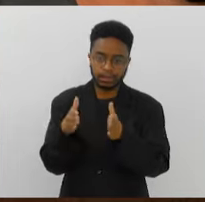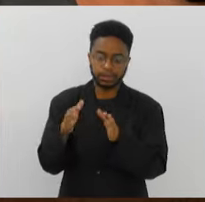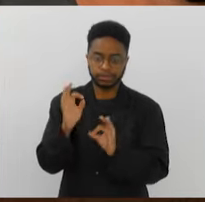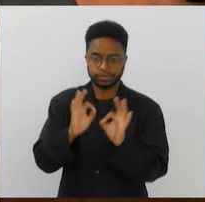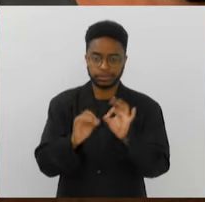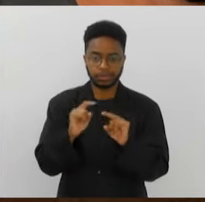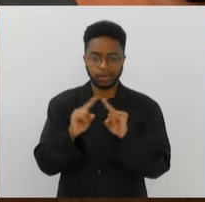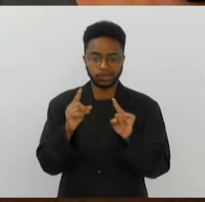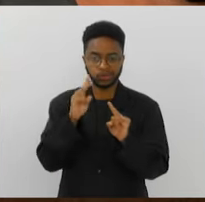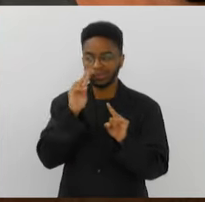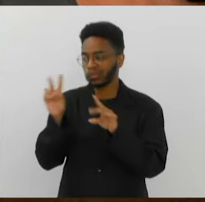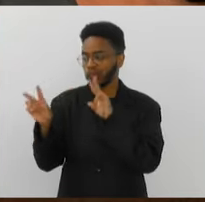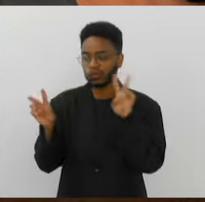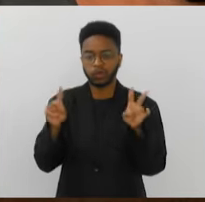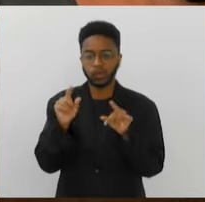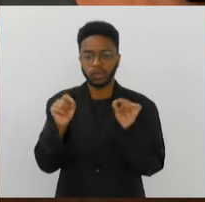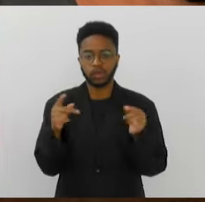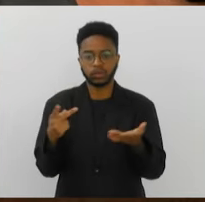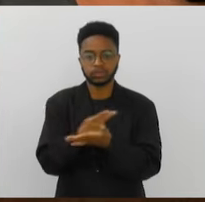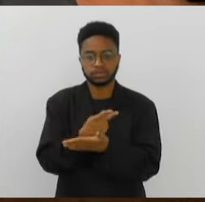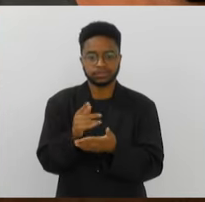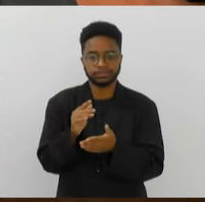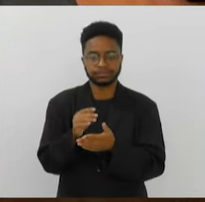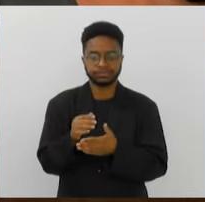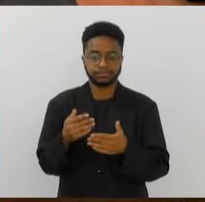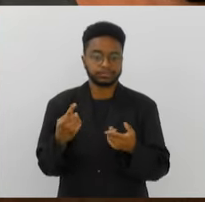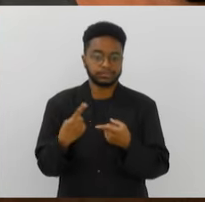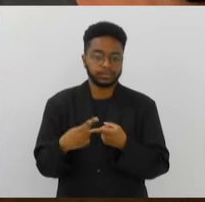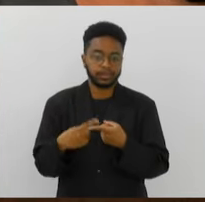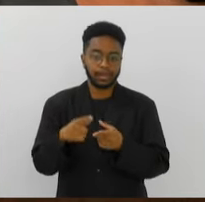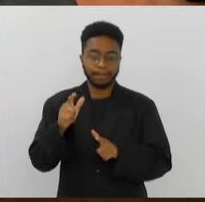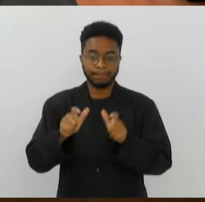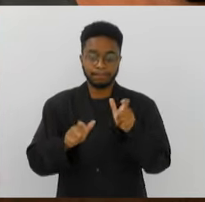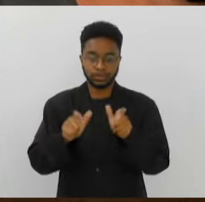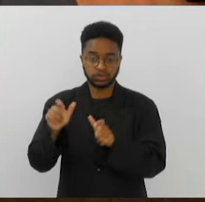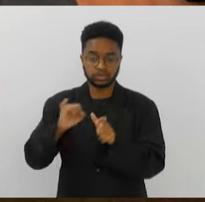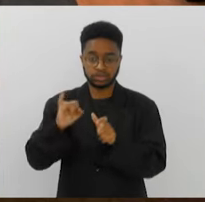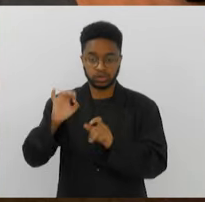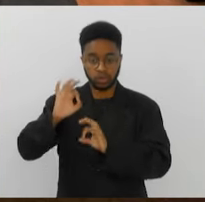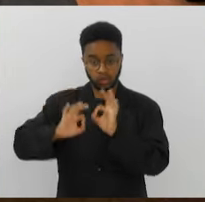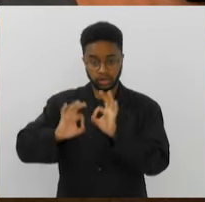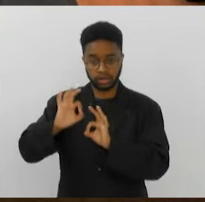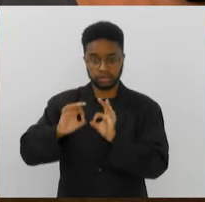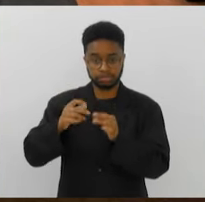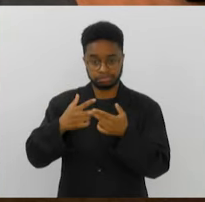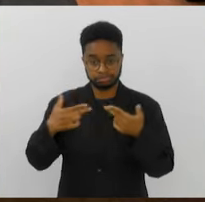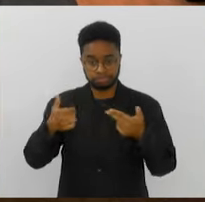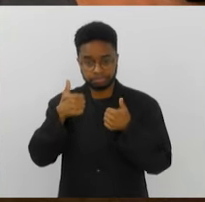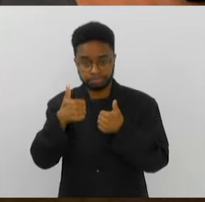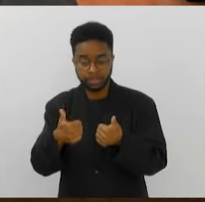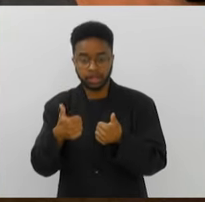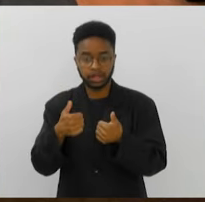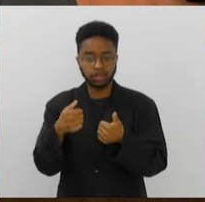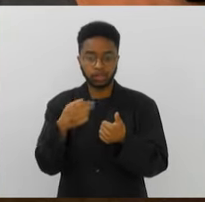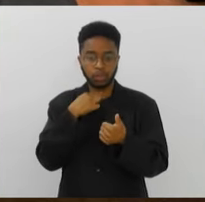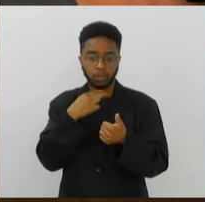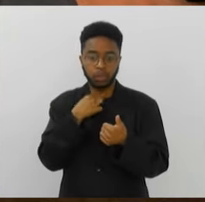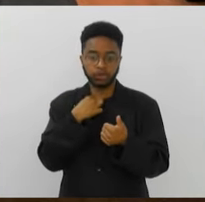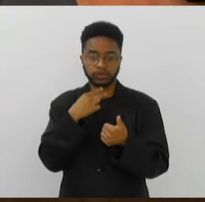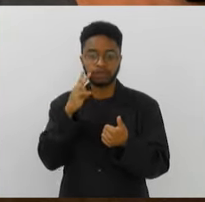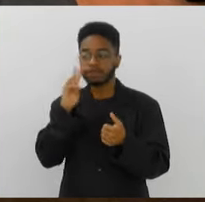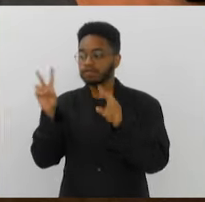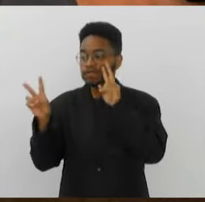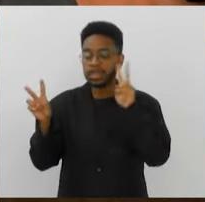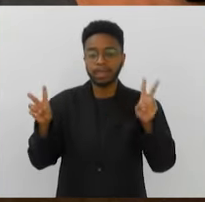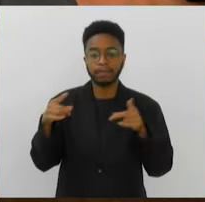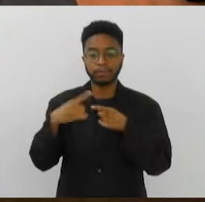olhar para o lado. Entendeu? O cara que traça uma linha reta, tenta fazer o bem, tenta deixar um legado, não olha para o lado, porque quem faz o bem tem